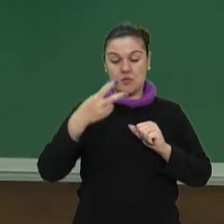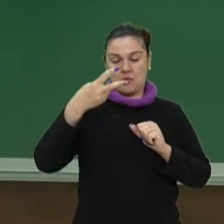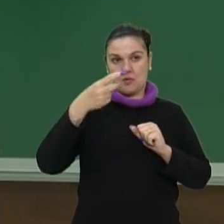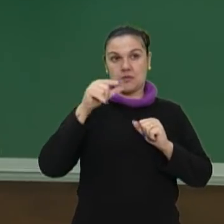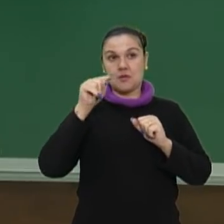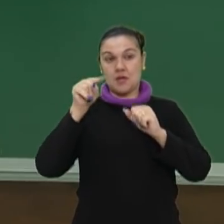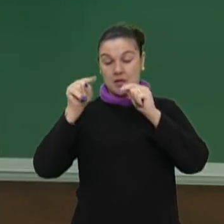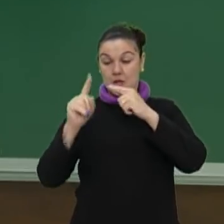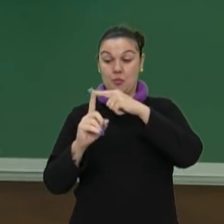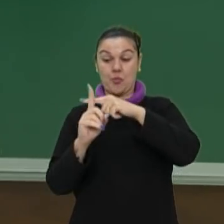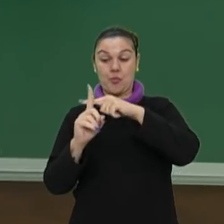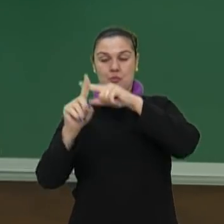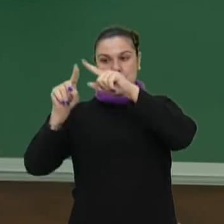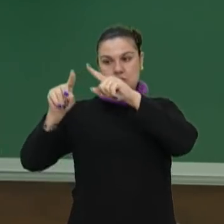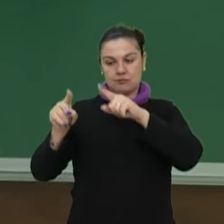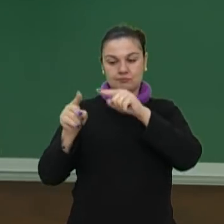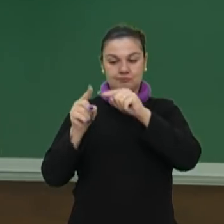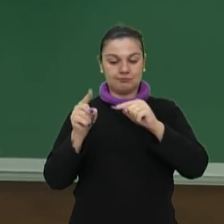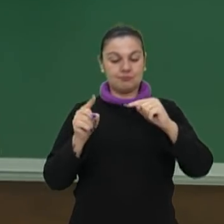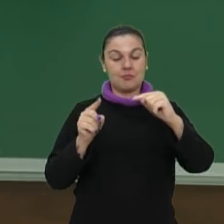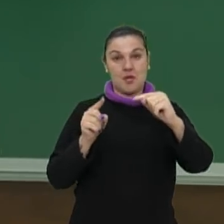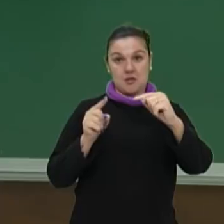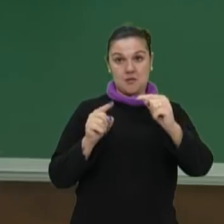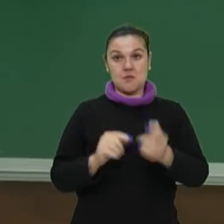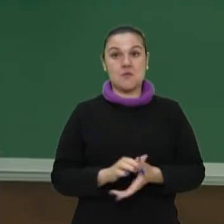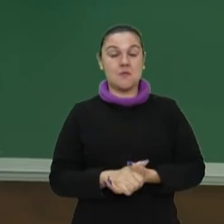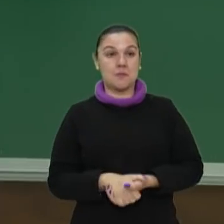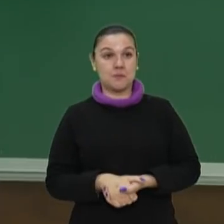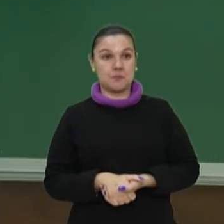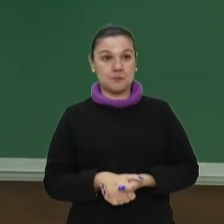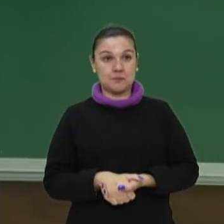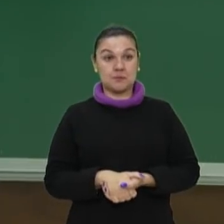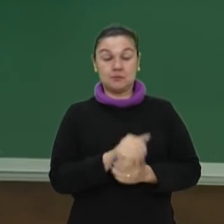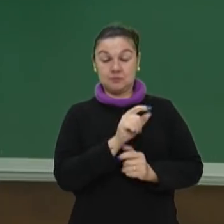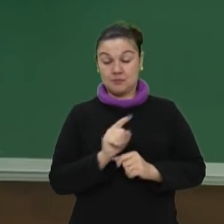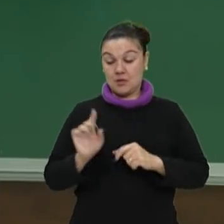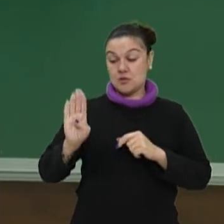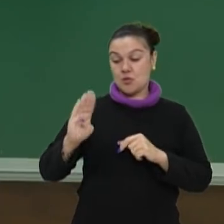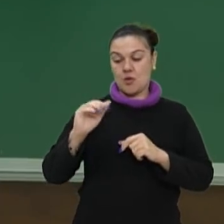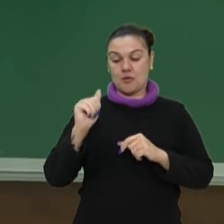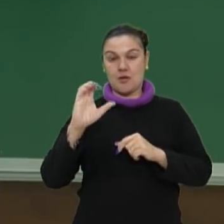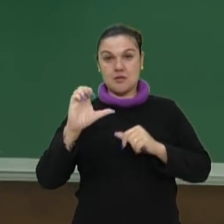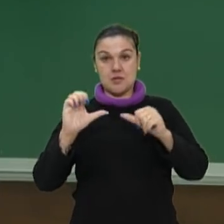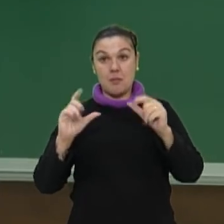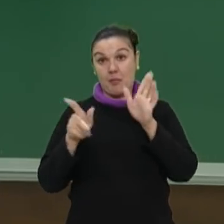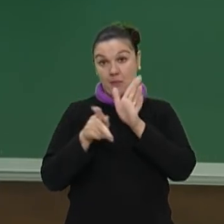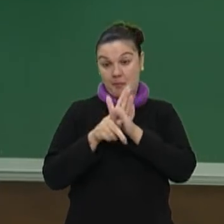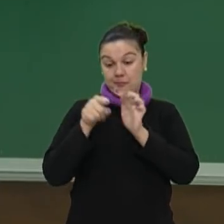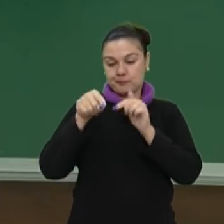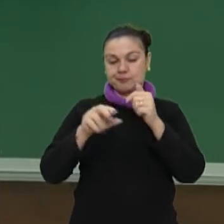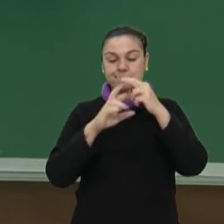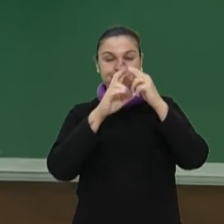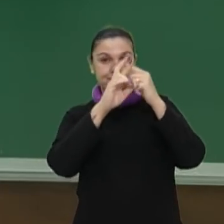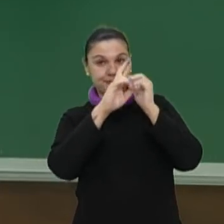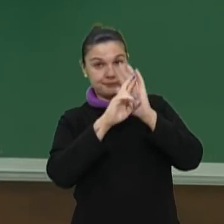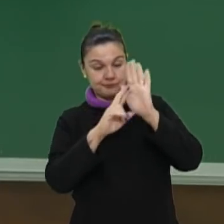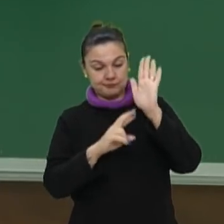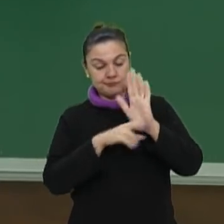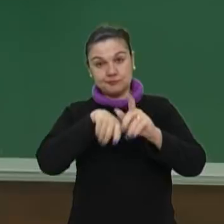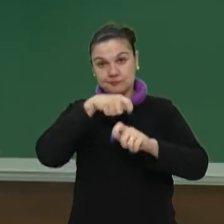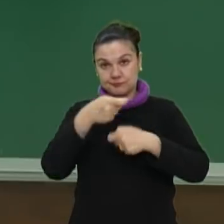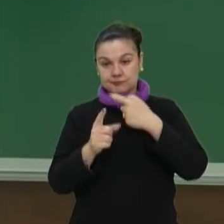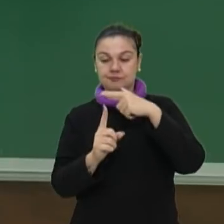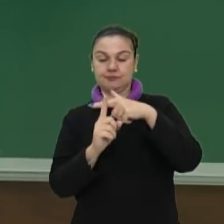quadrado que está positivo, pela regra de sinal, ele vai ficar negativo. E esse 4ac que está negativo, pela regra de sinal, vai ficar positivo